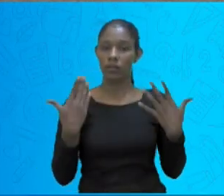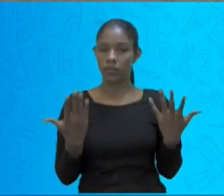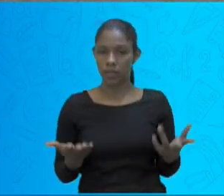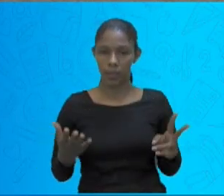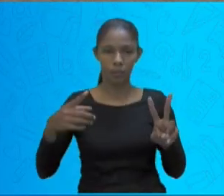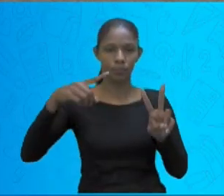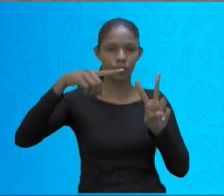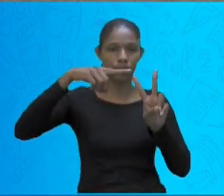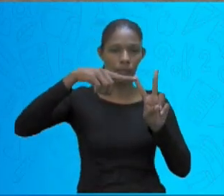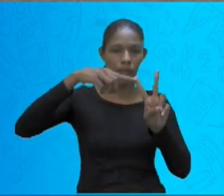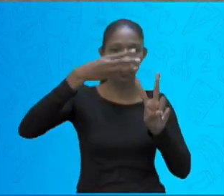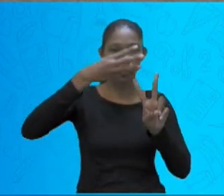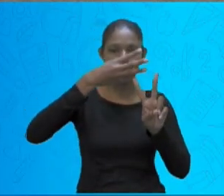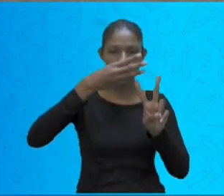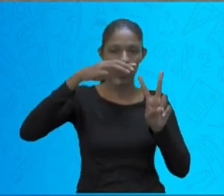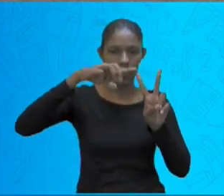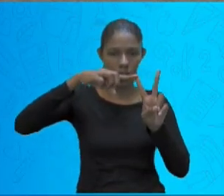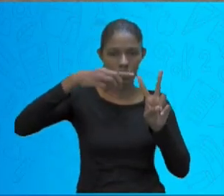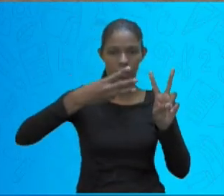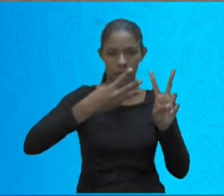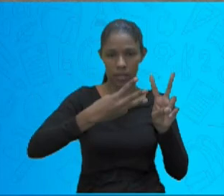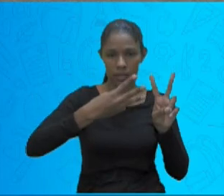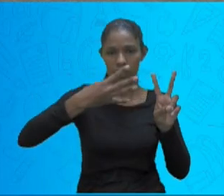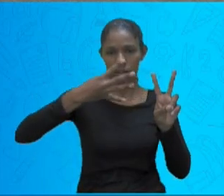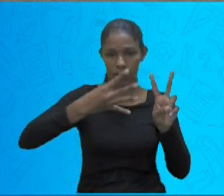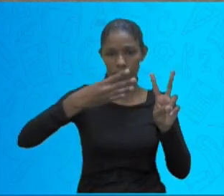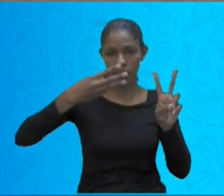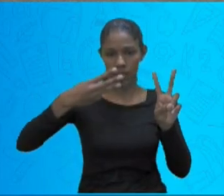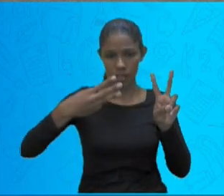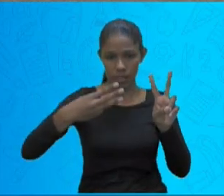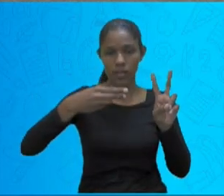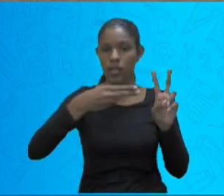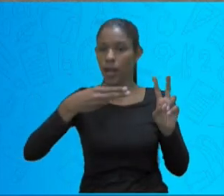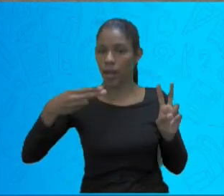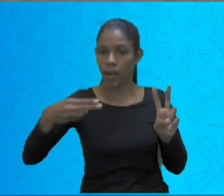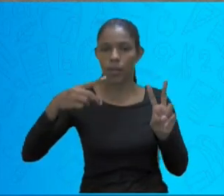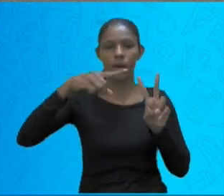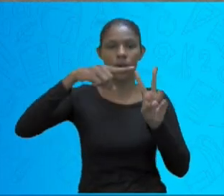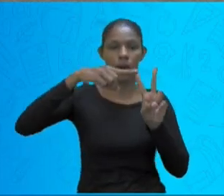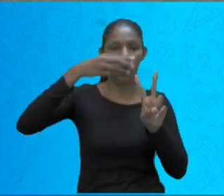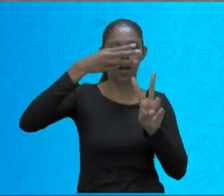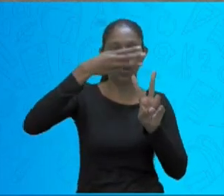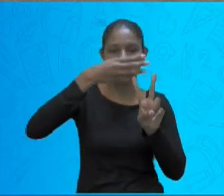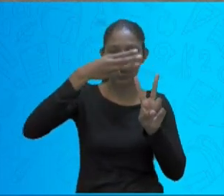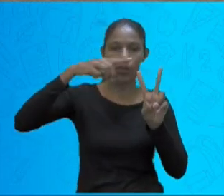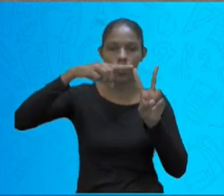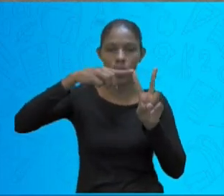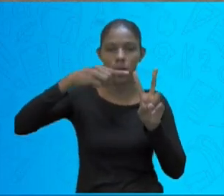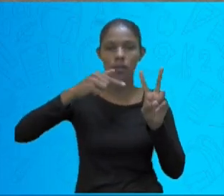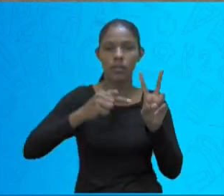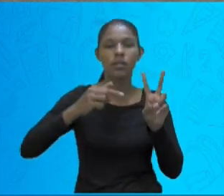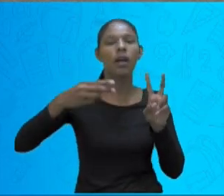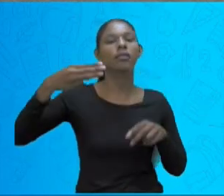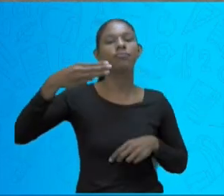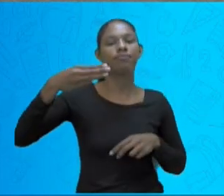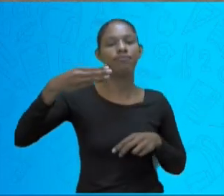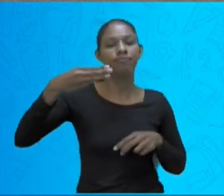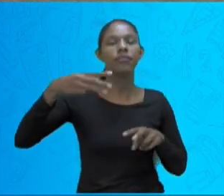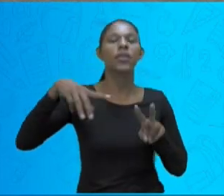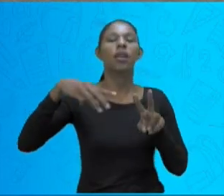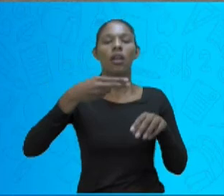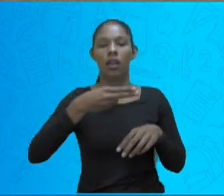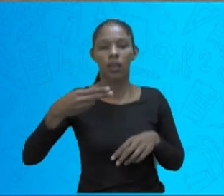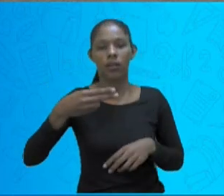Então, raiz cúbica de 343 é igual a raiz cúbica de 7 elevado ao cubo, que é